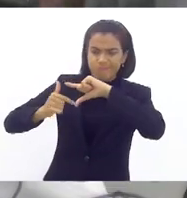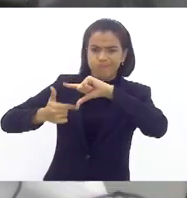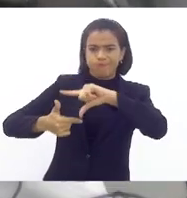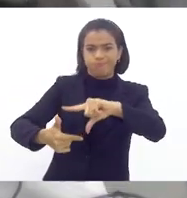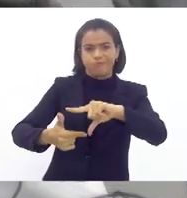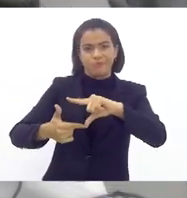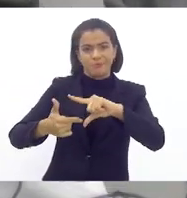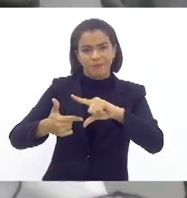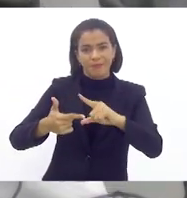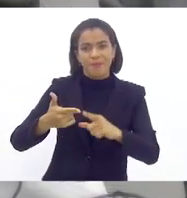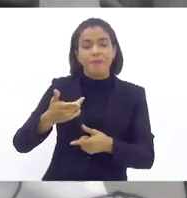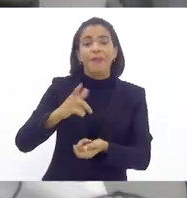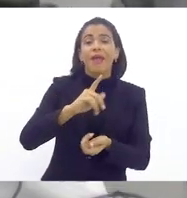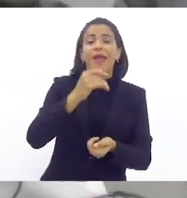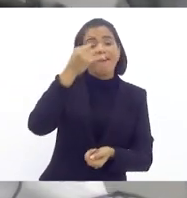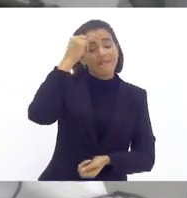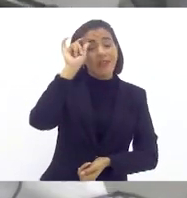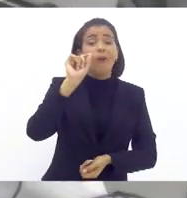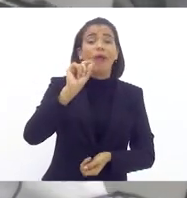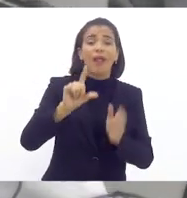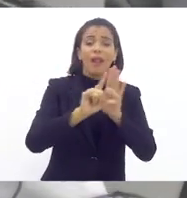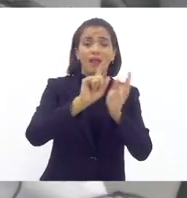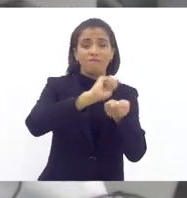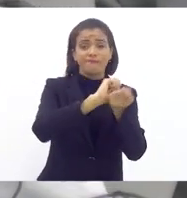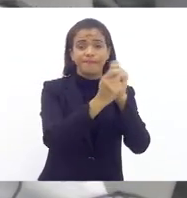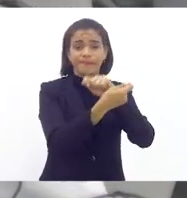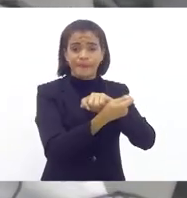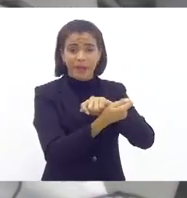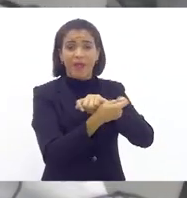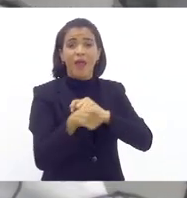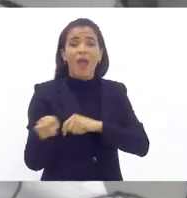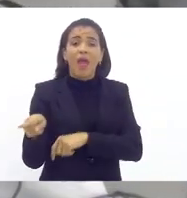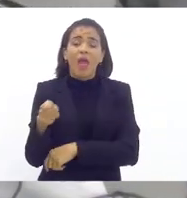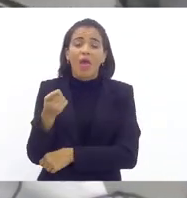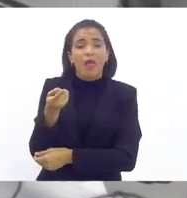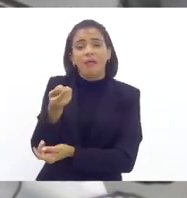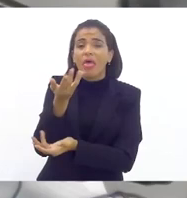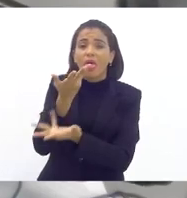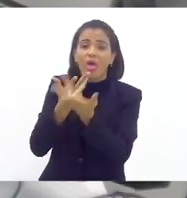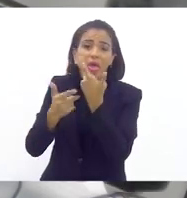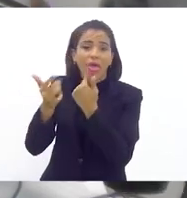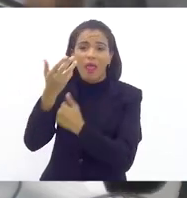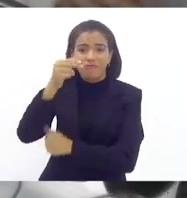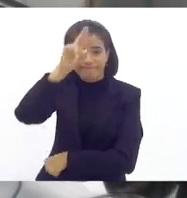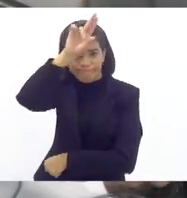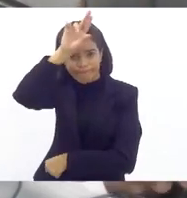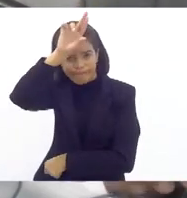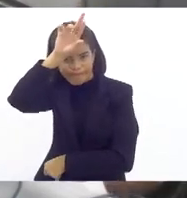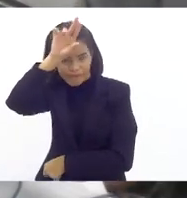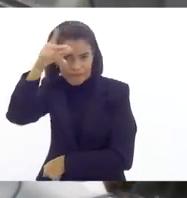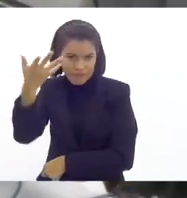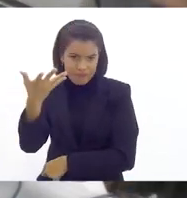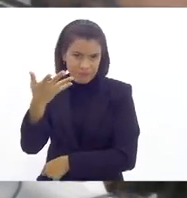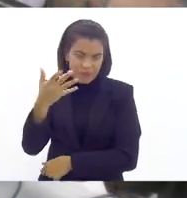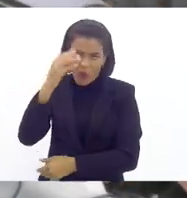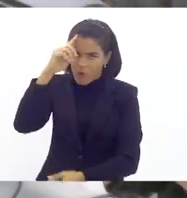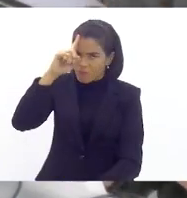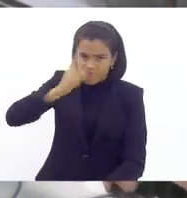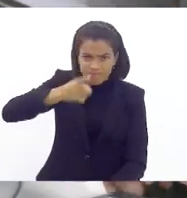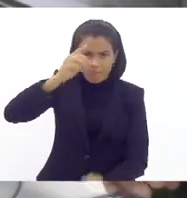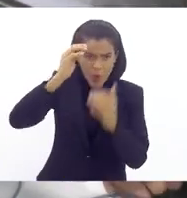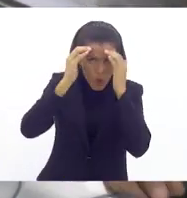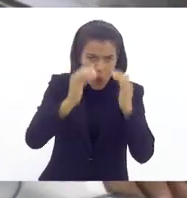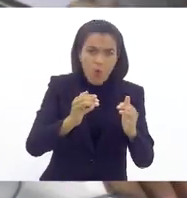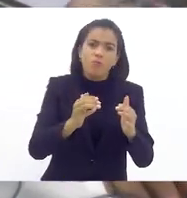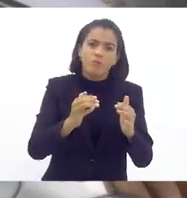não se converterem em alimento de cupim na gaveta dos burocratas e dos poderosos de plantão. Cumpra-se! E, para isso, a vai dar